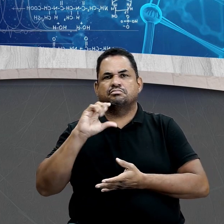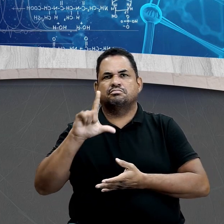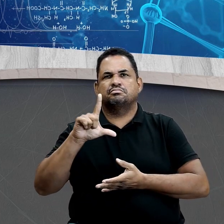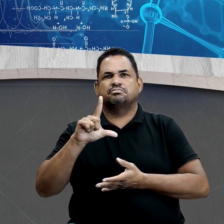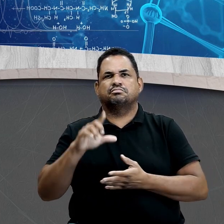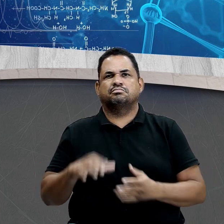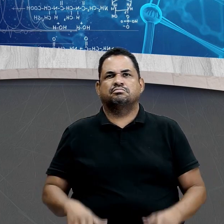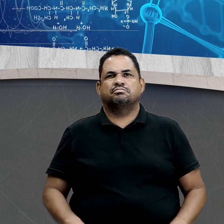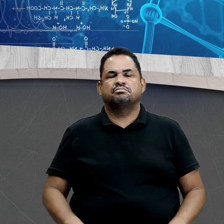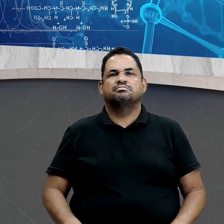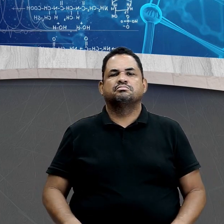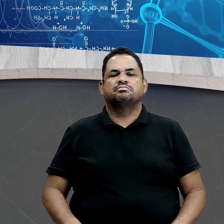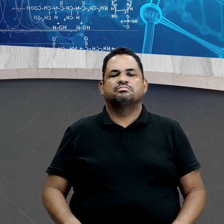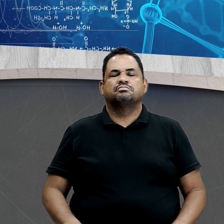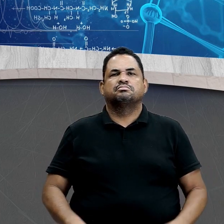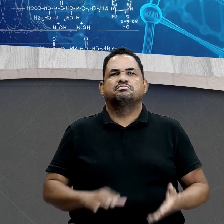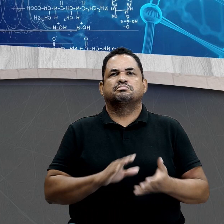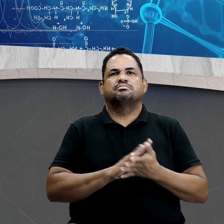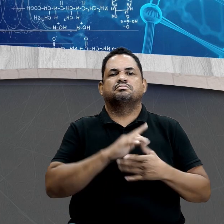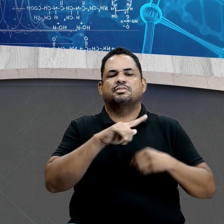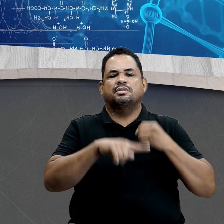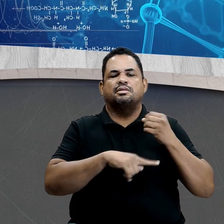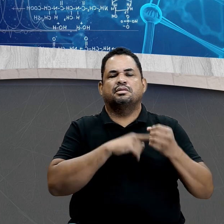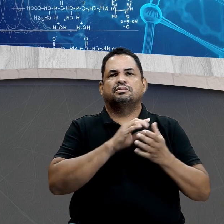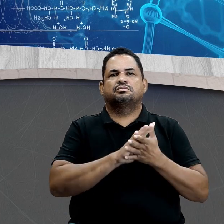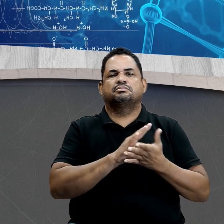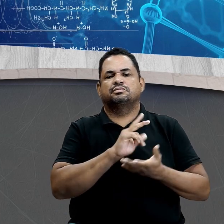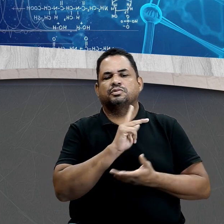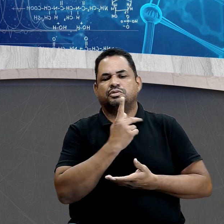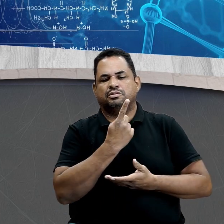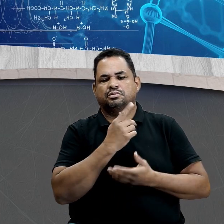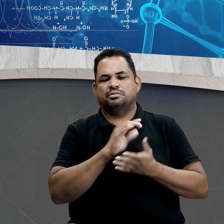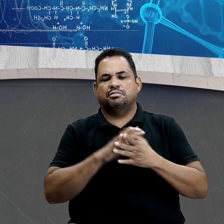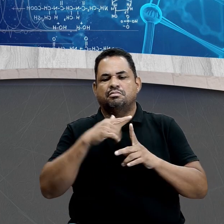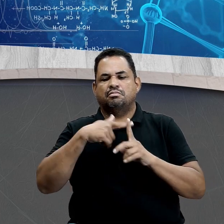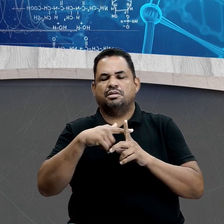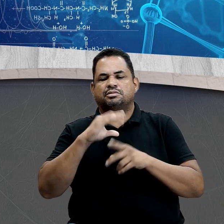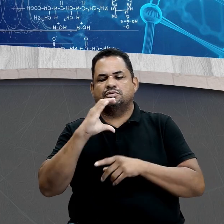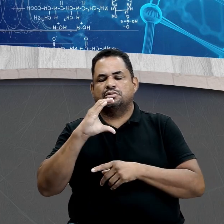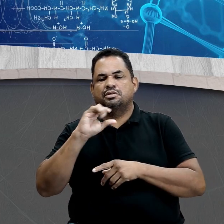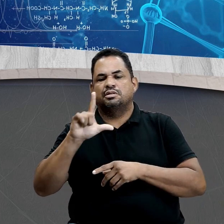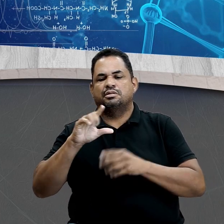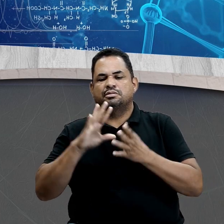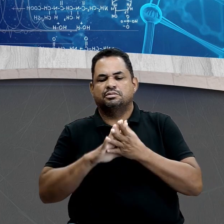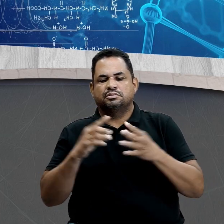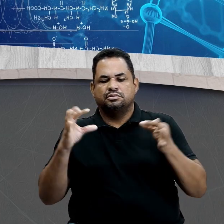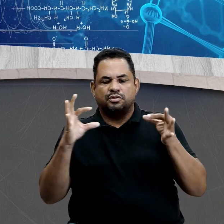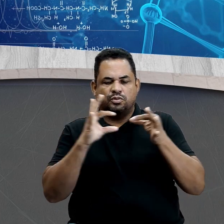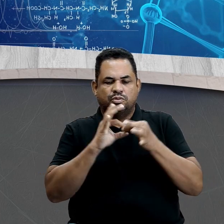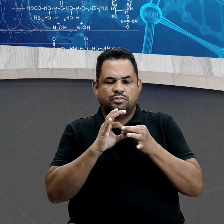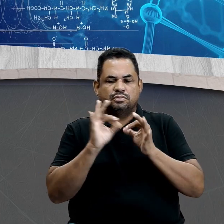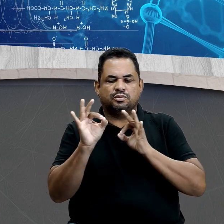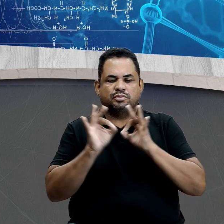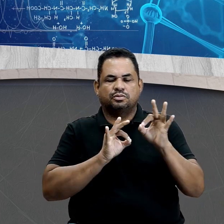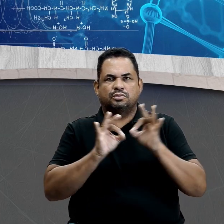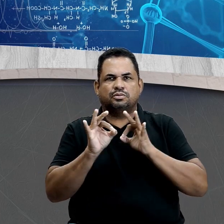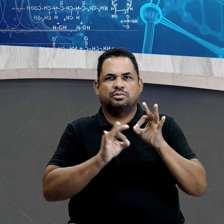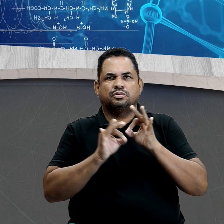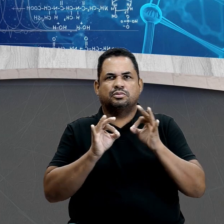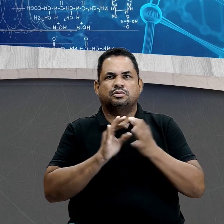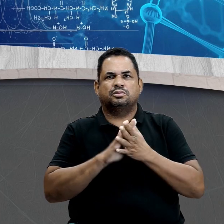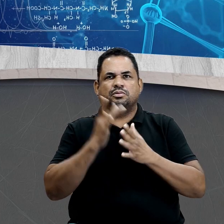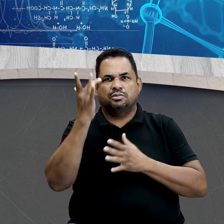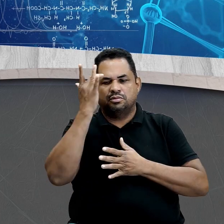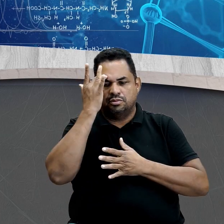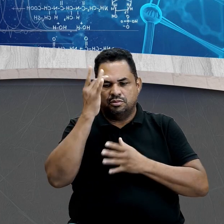átomos do elemento químico hidrogênio e do elemento químico cloro, que se uniram e formaram a fórmula